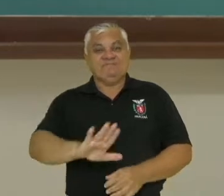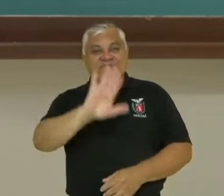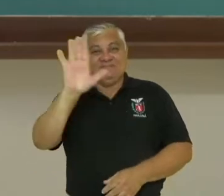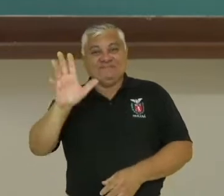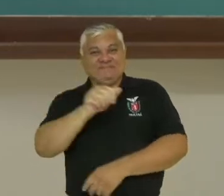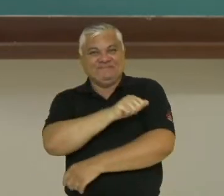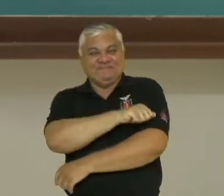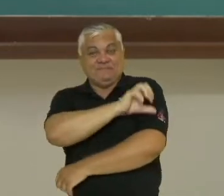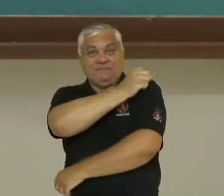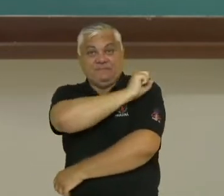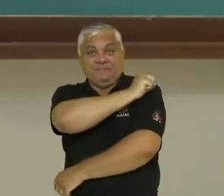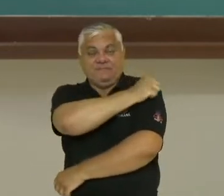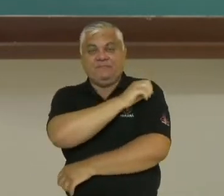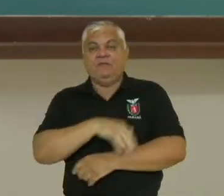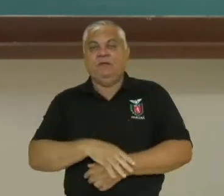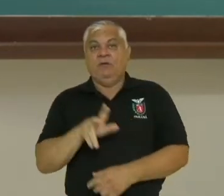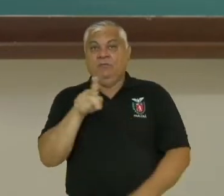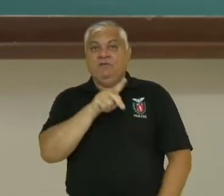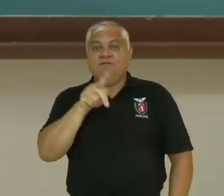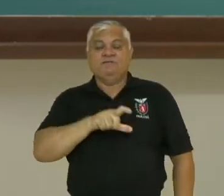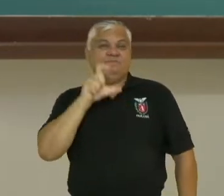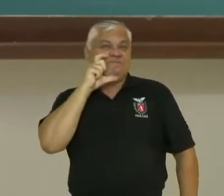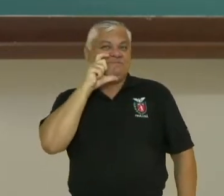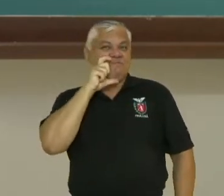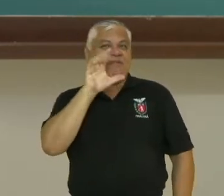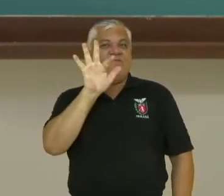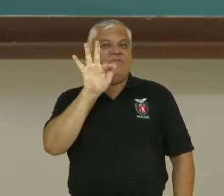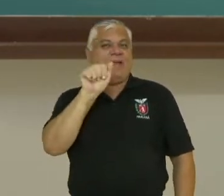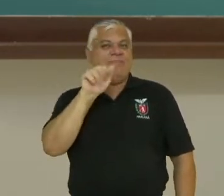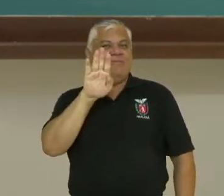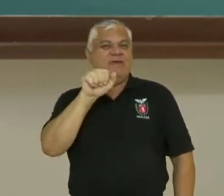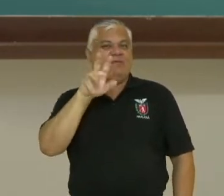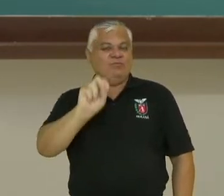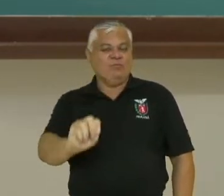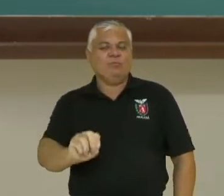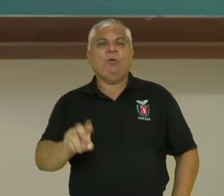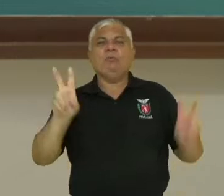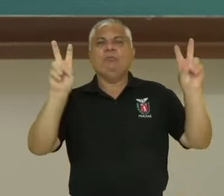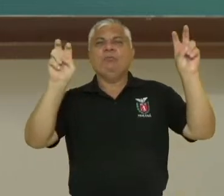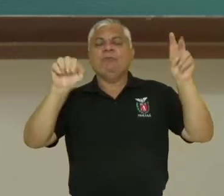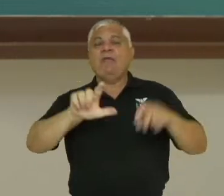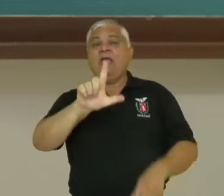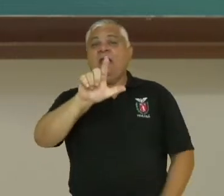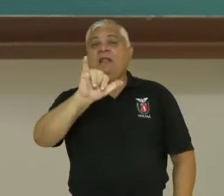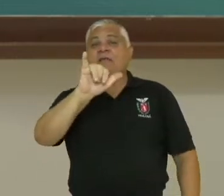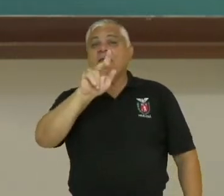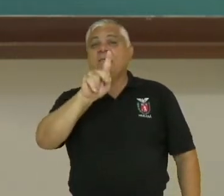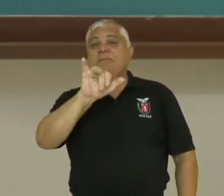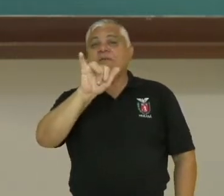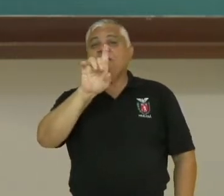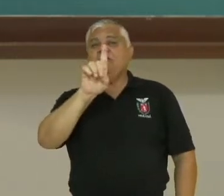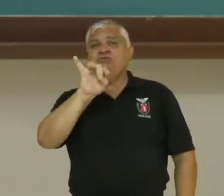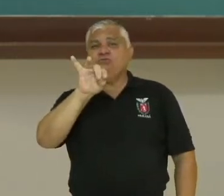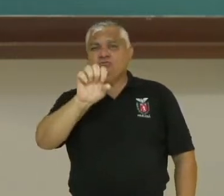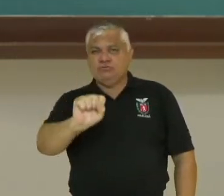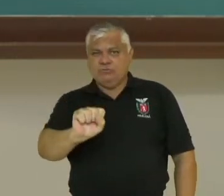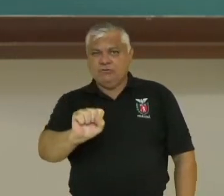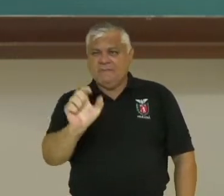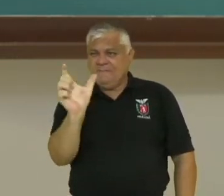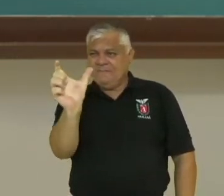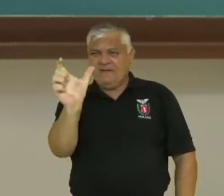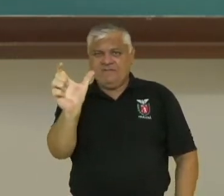Olá, estudantes do 8º ano. Aqui é o professor Fabiano e nessa aula nós vamos falar sobre lipídios.